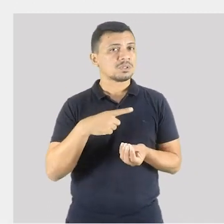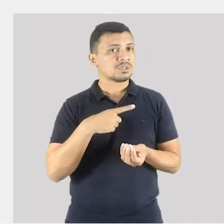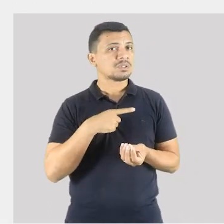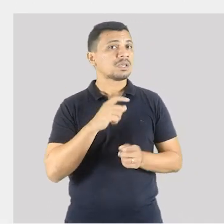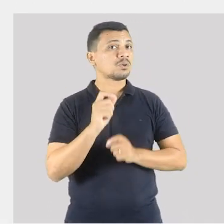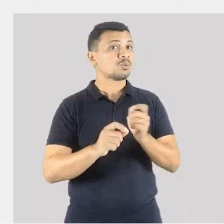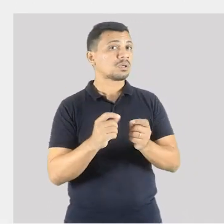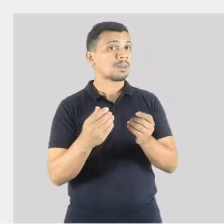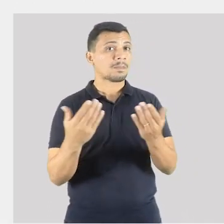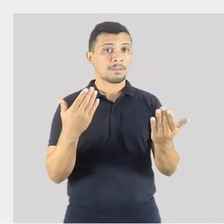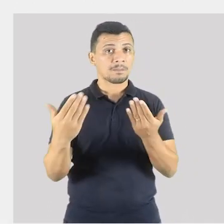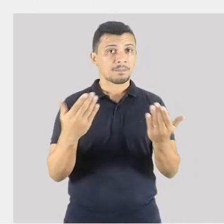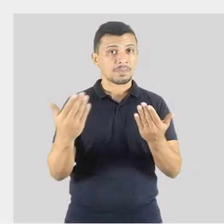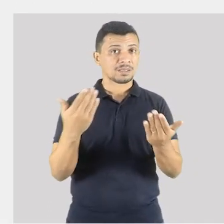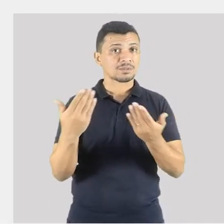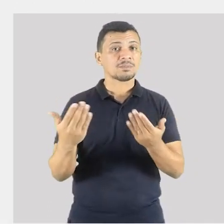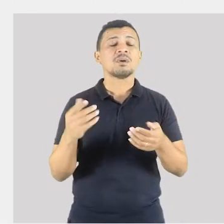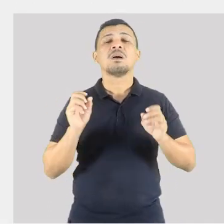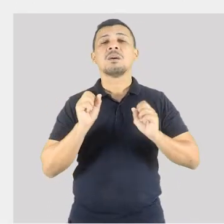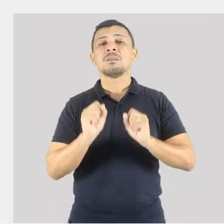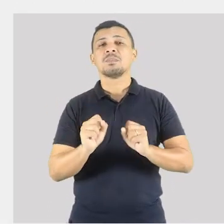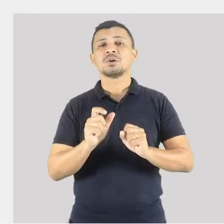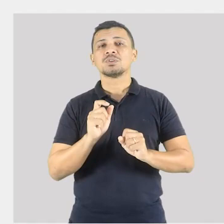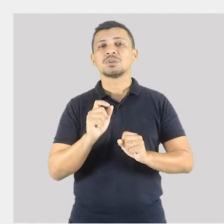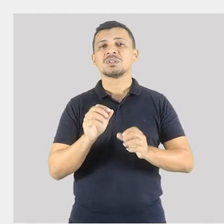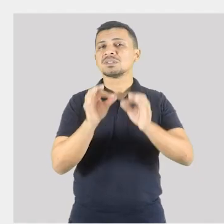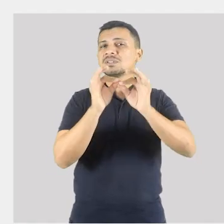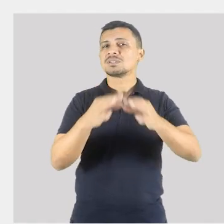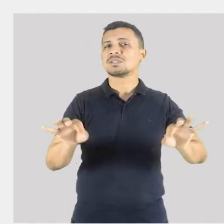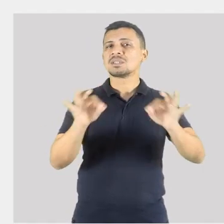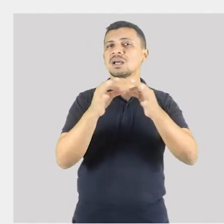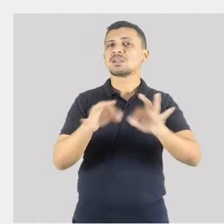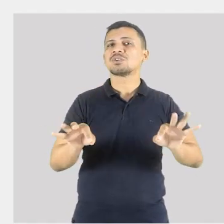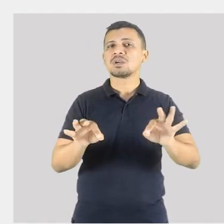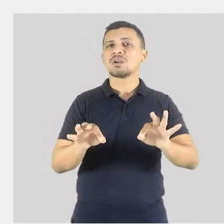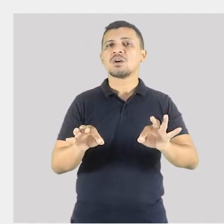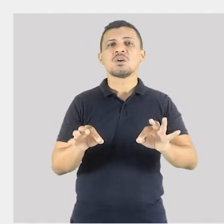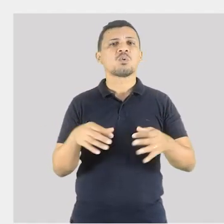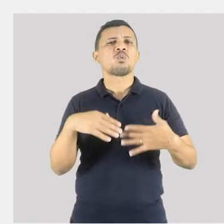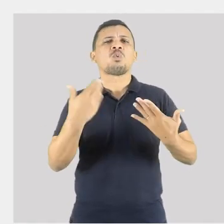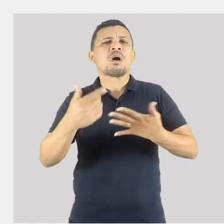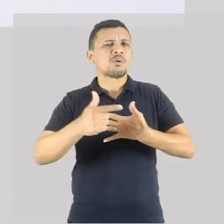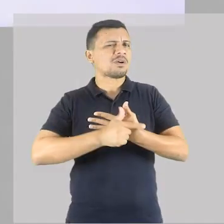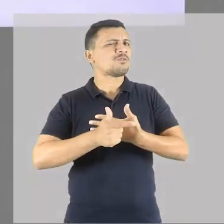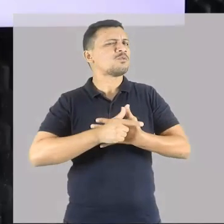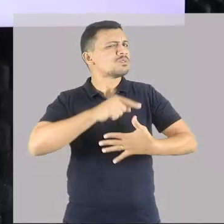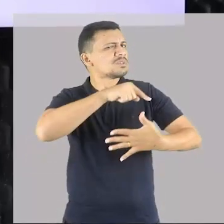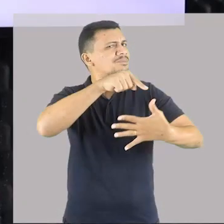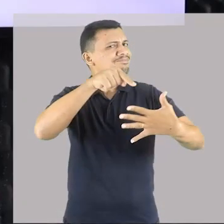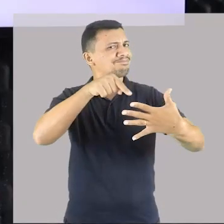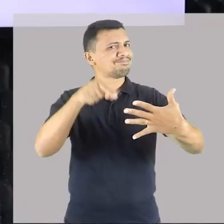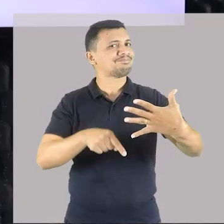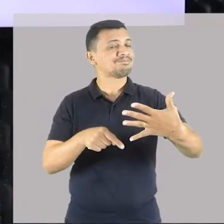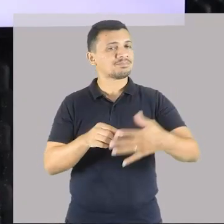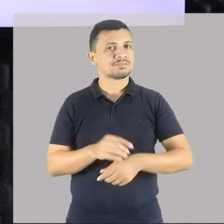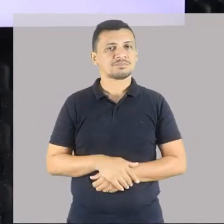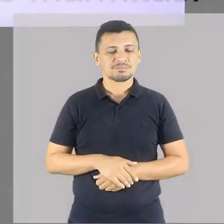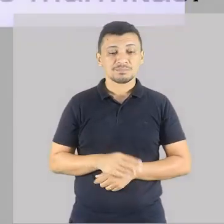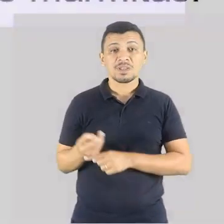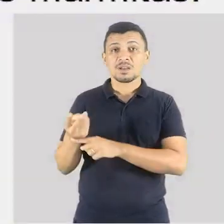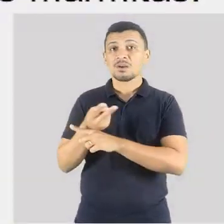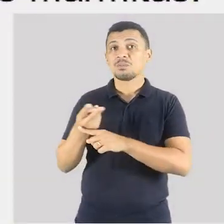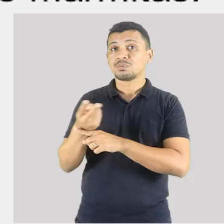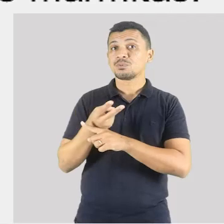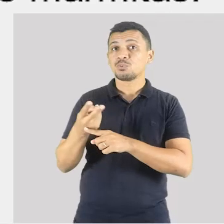de paralelismo. Pode-se afirmar que, sintaticamente, exercem a função de... Aí eu vou para o texto procurar